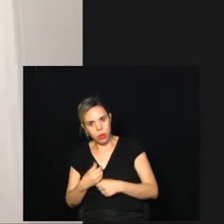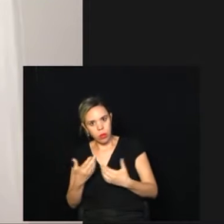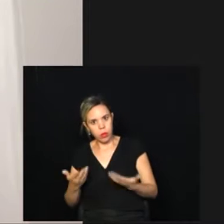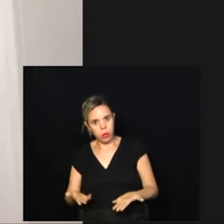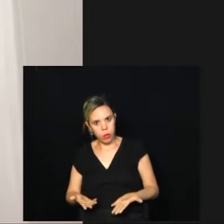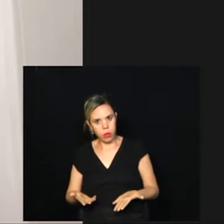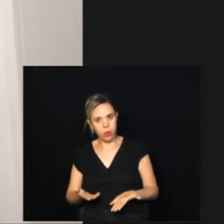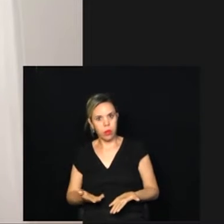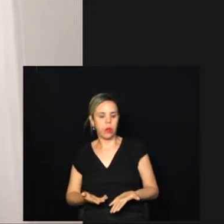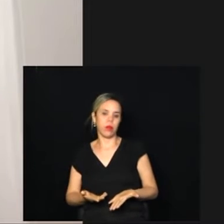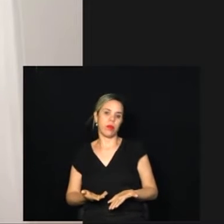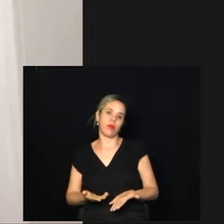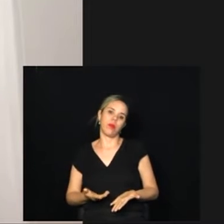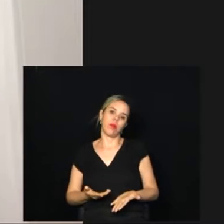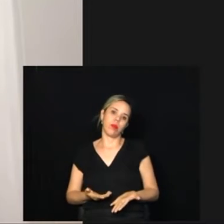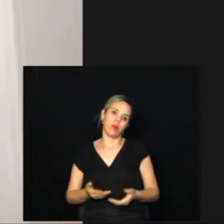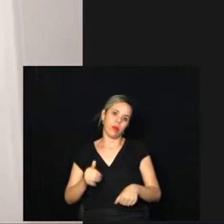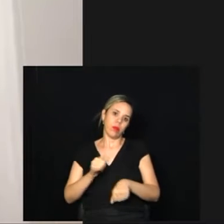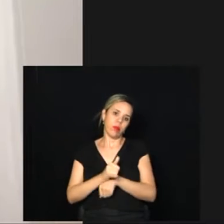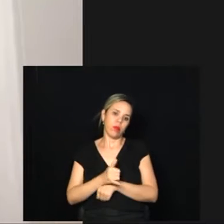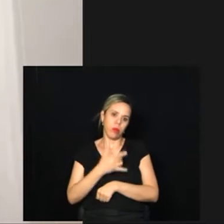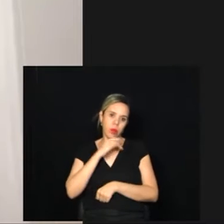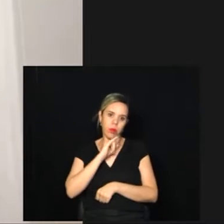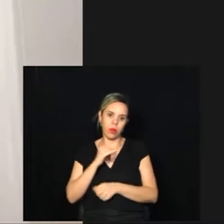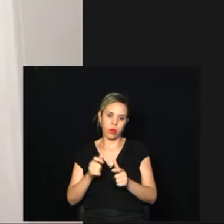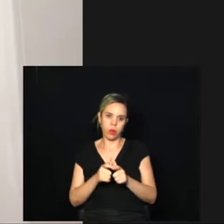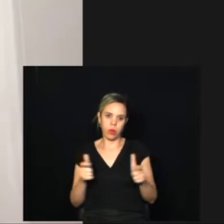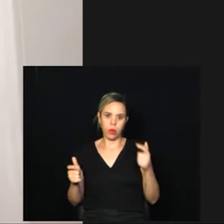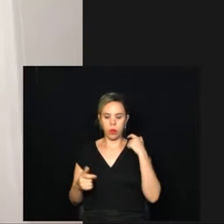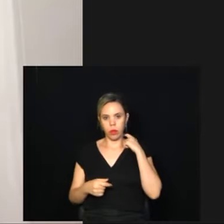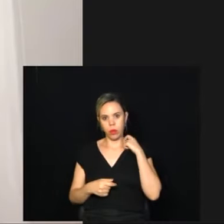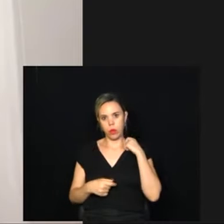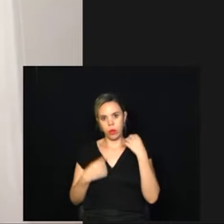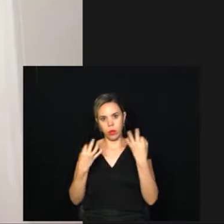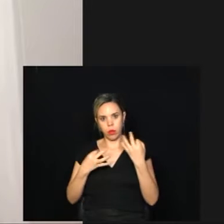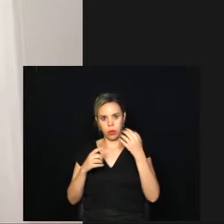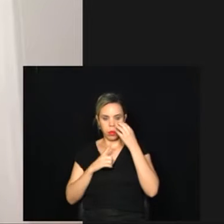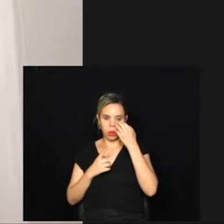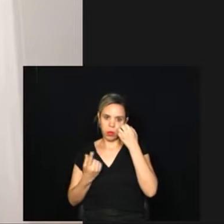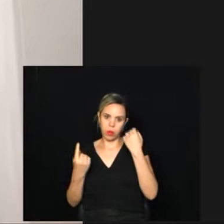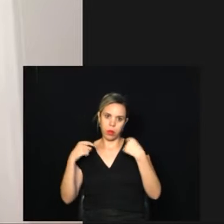essa ausência do meu pai aumentou ainda mais um perfeccionismo que eu tinha